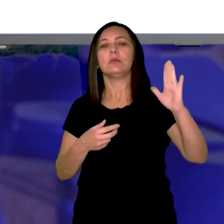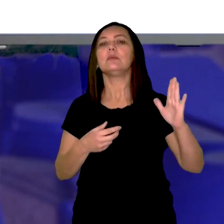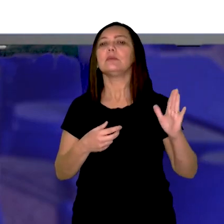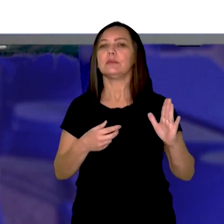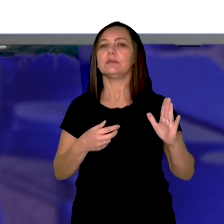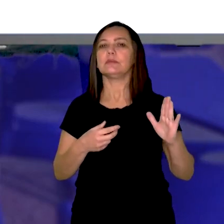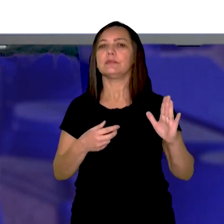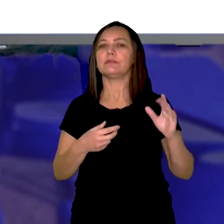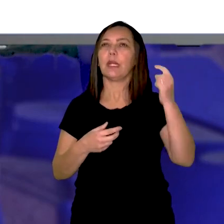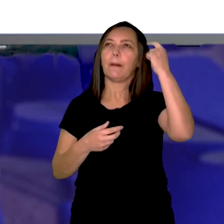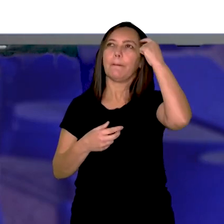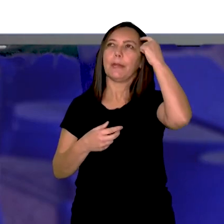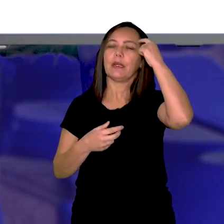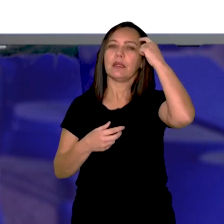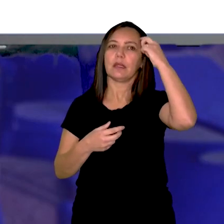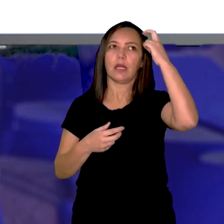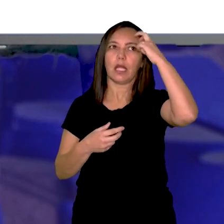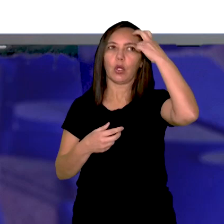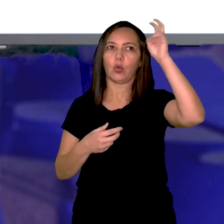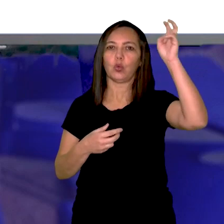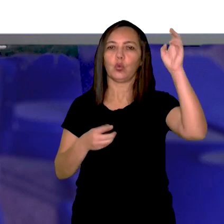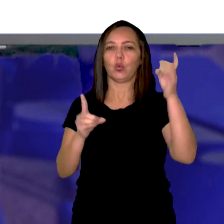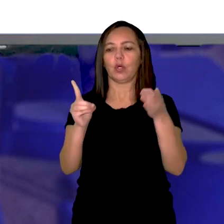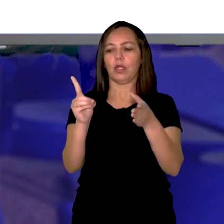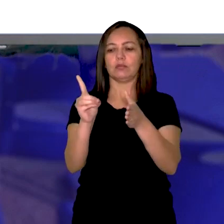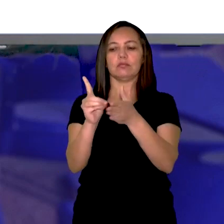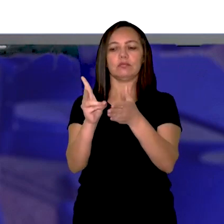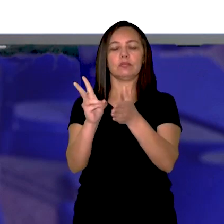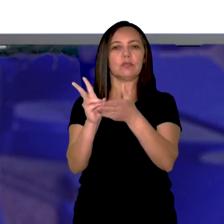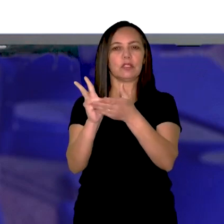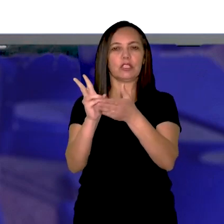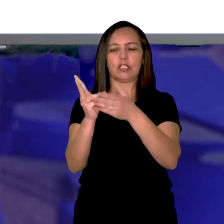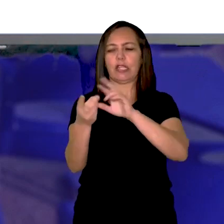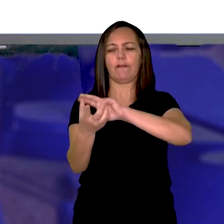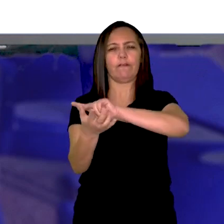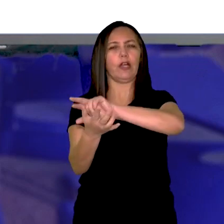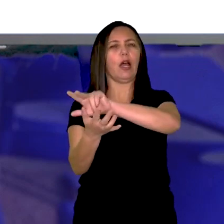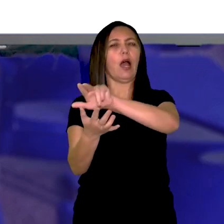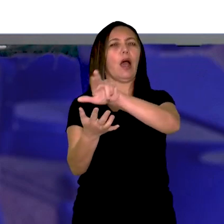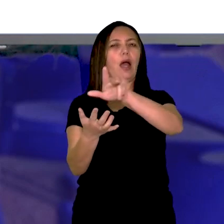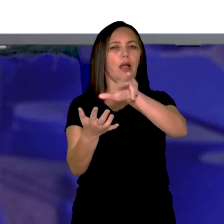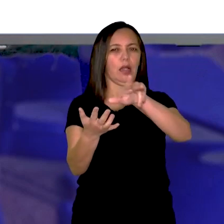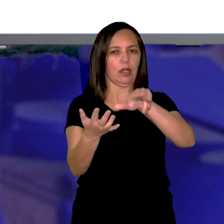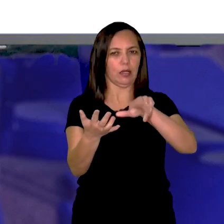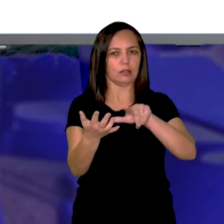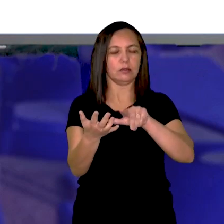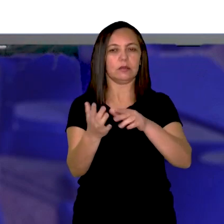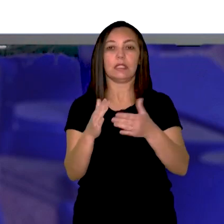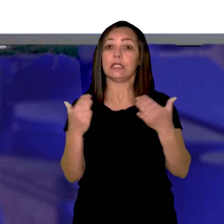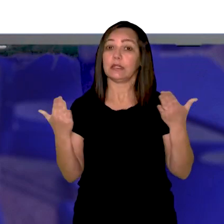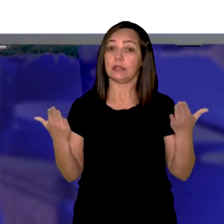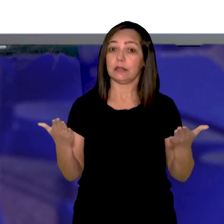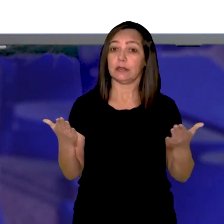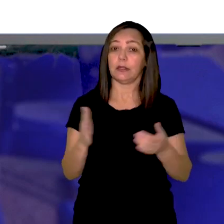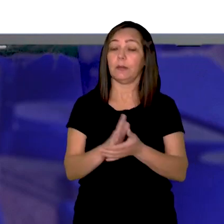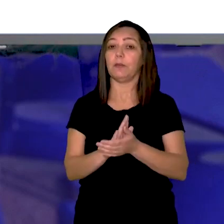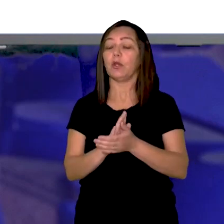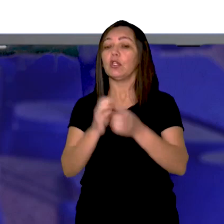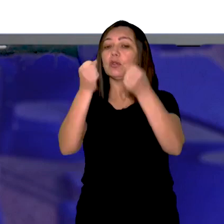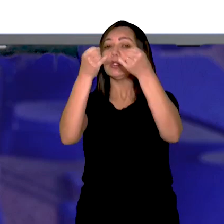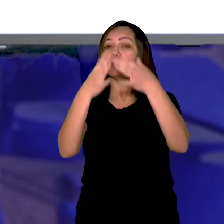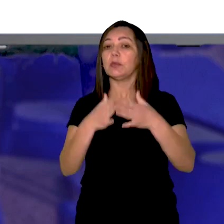pensar as culturas indígenas, que são diversas. Então, quando falo